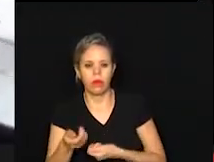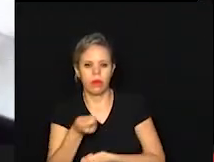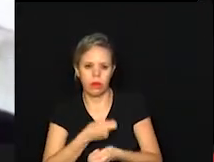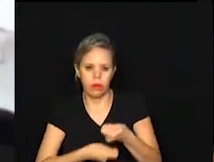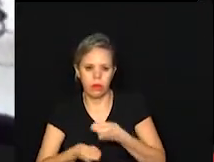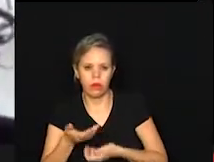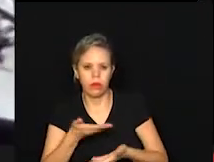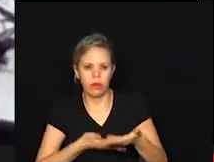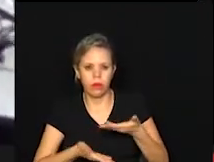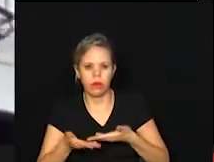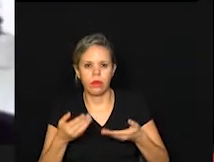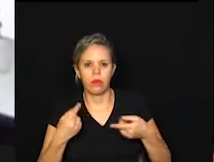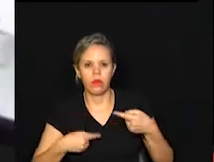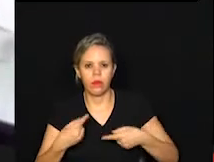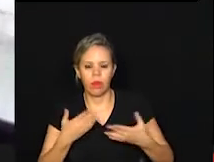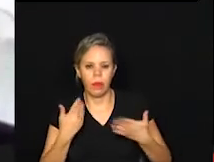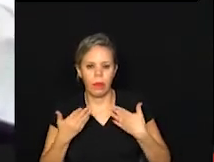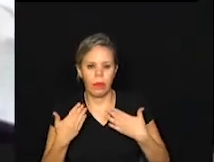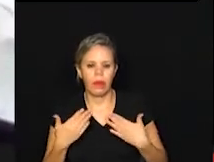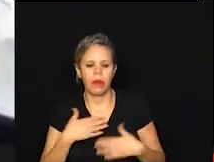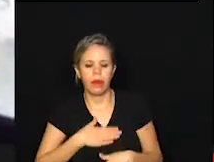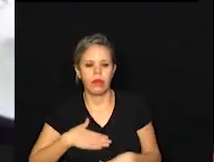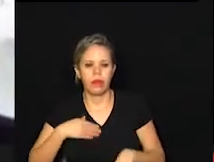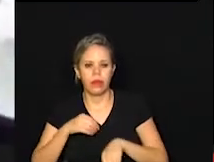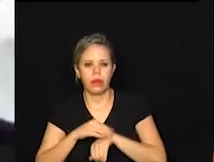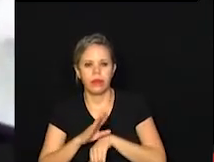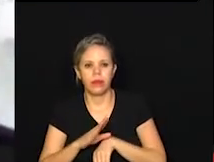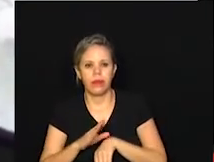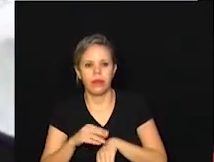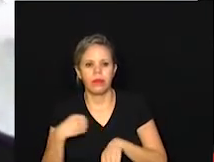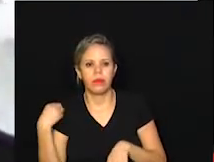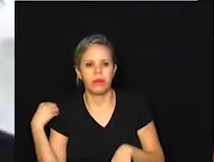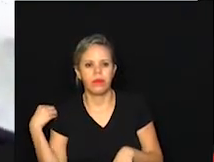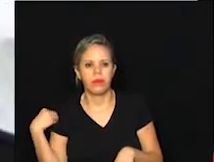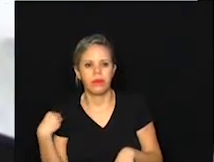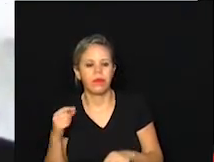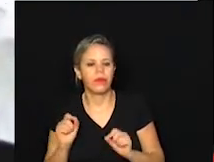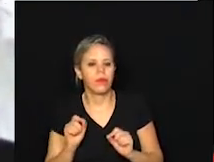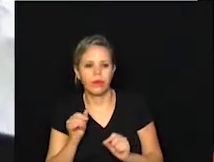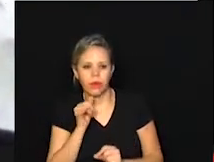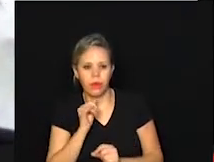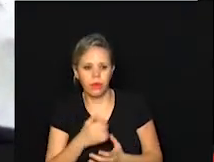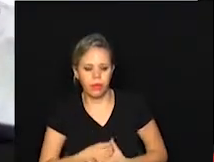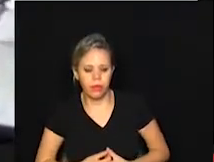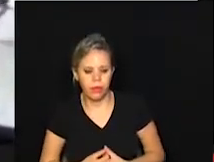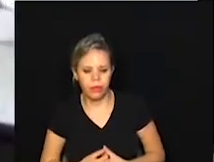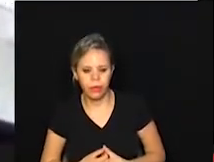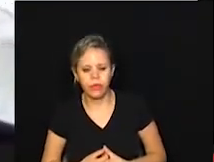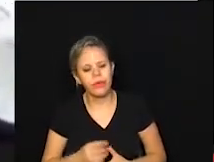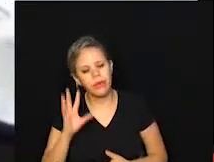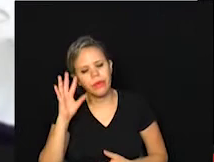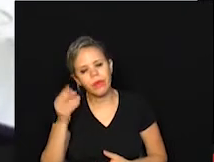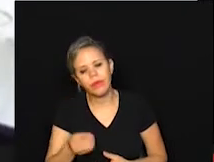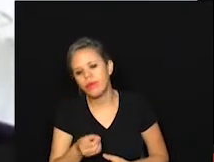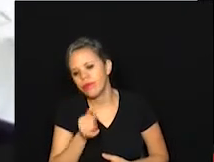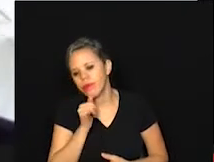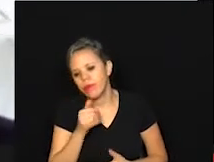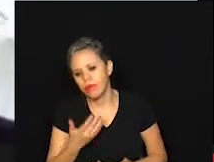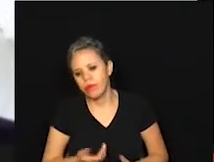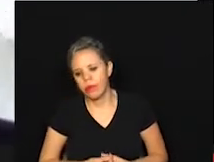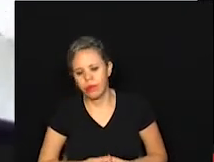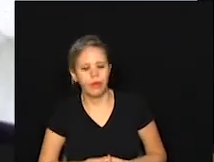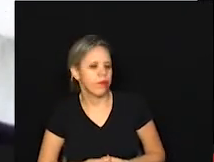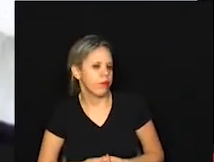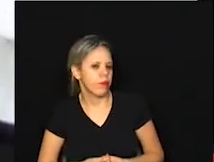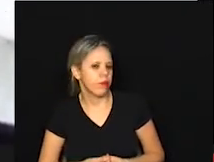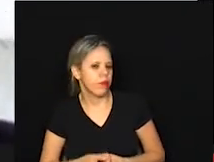debate. Mas o que eu gostaria de deixar também como mensagem é o seguinte: eu entendo que